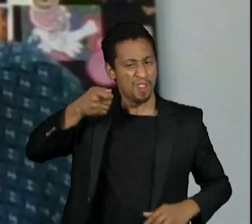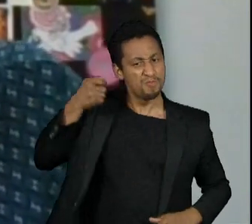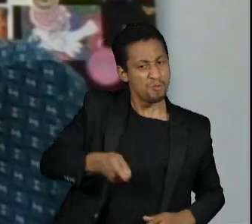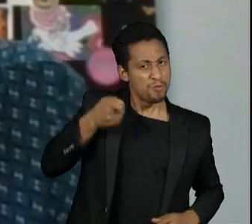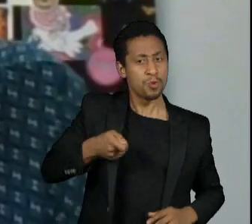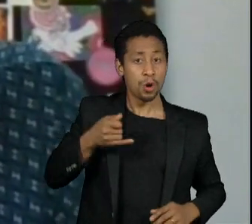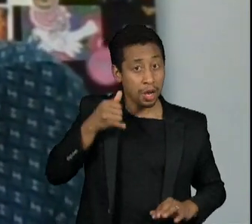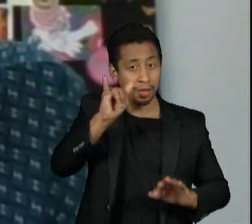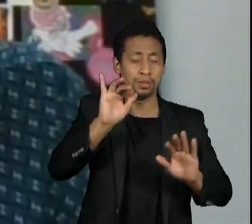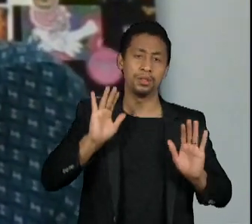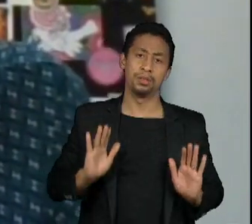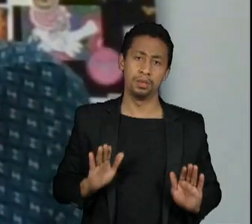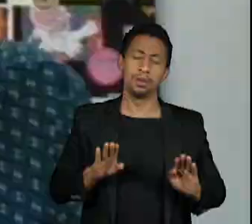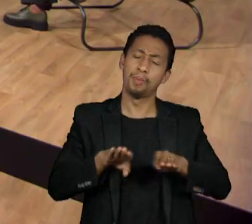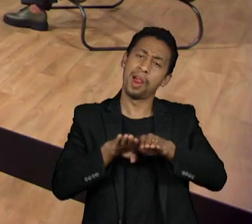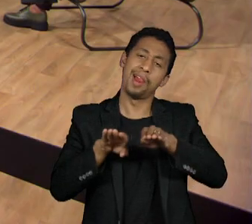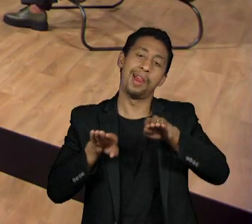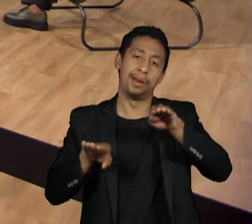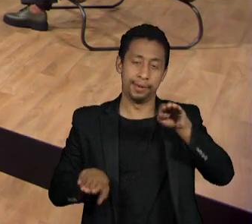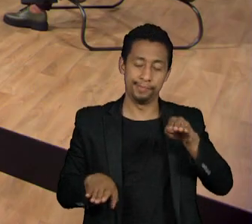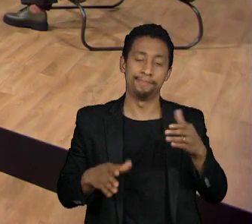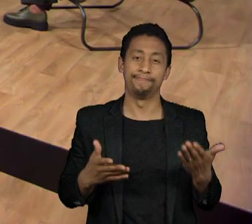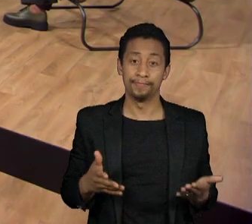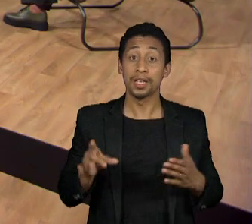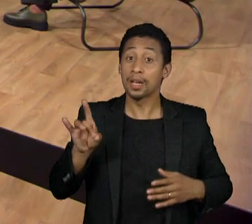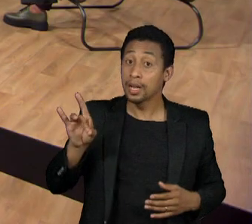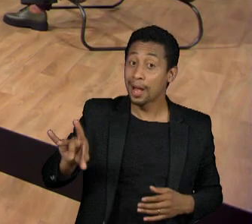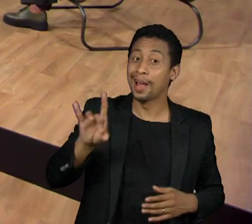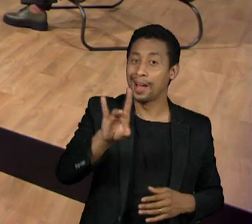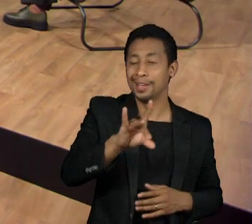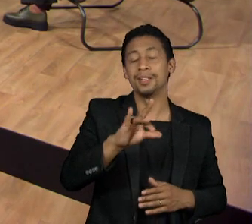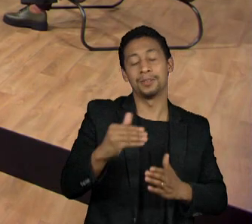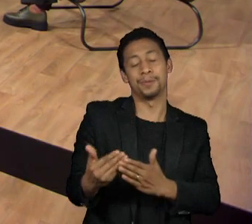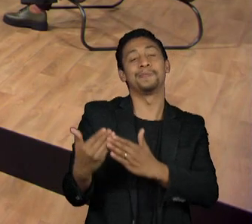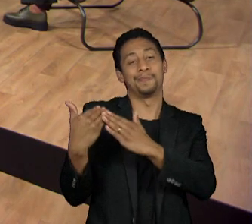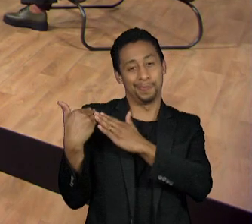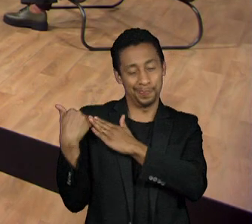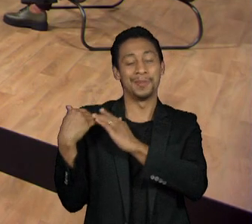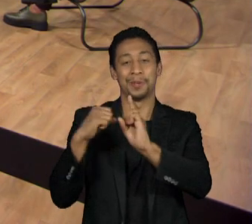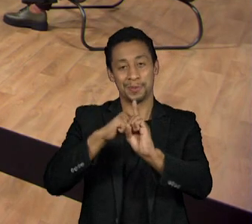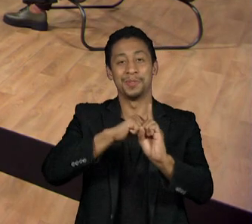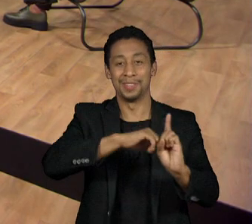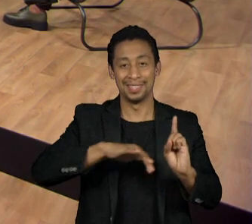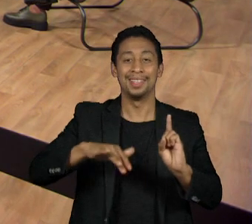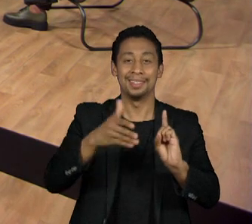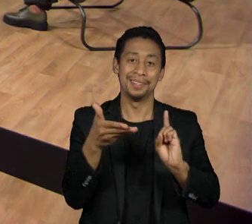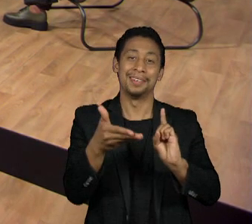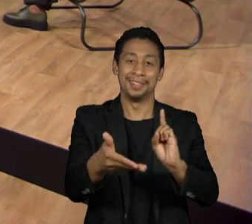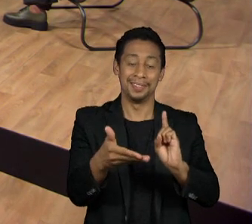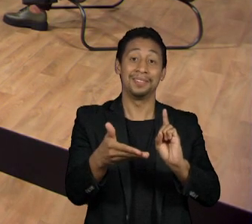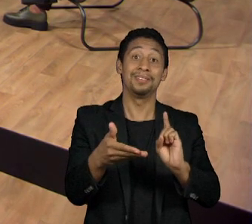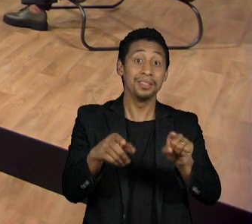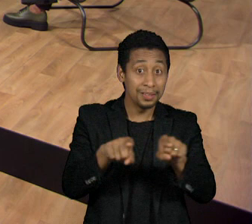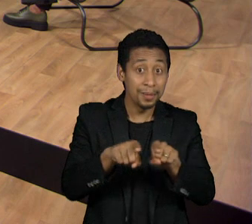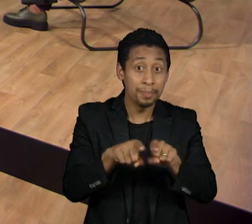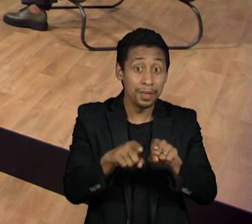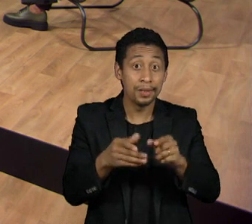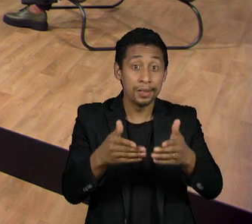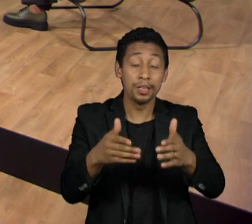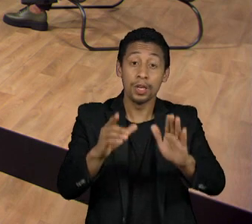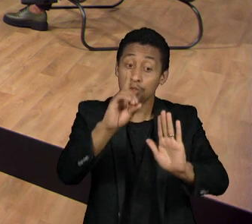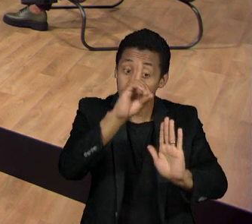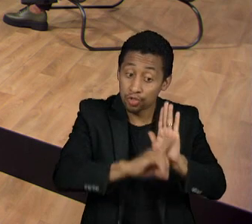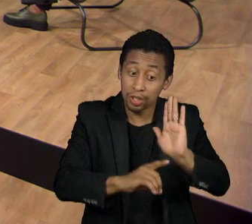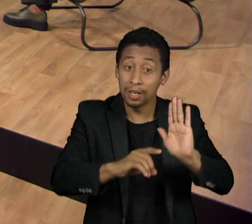modelos de desigualdade. Cada um tem um papel dentro da sociedade como responsável por esses